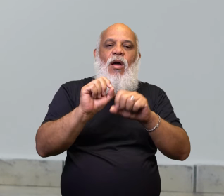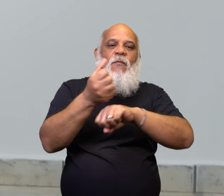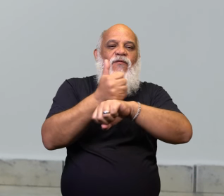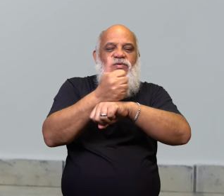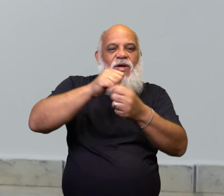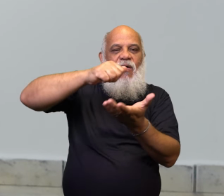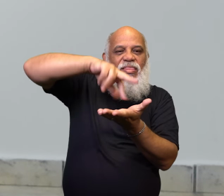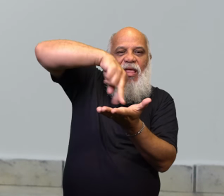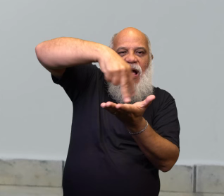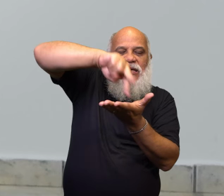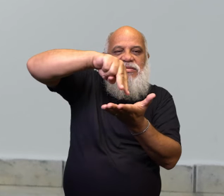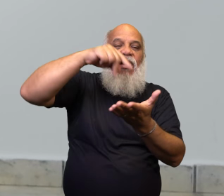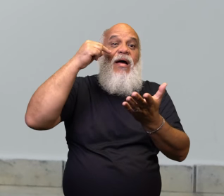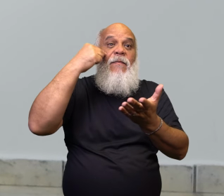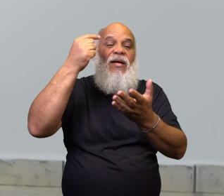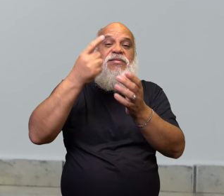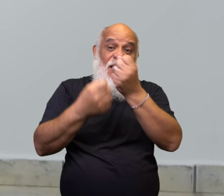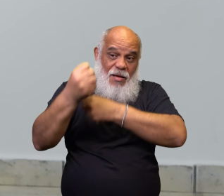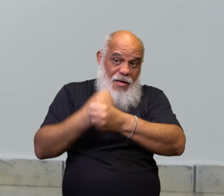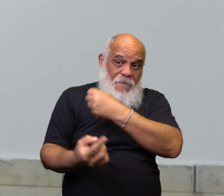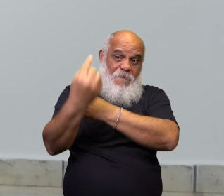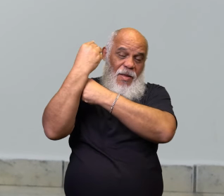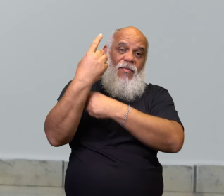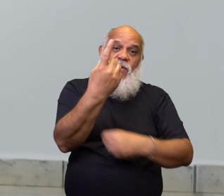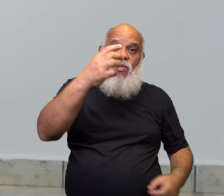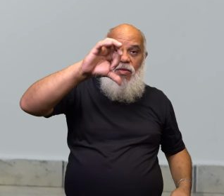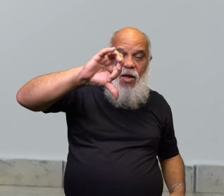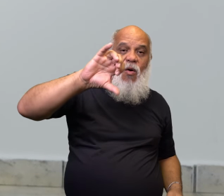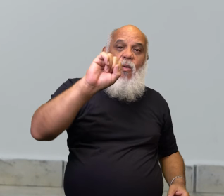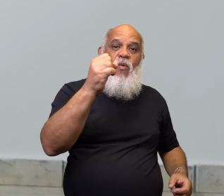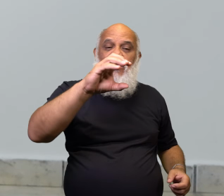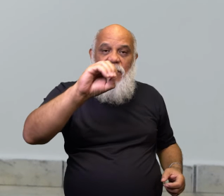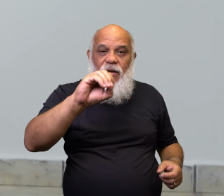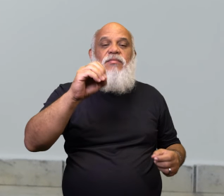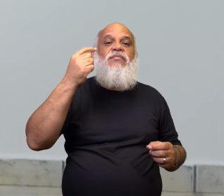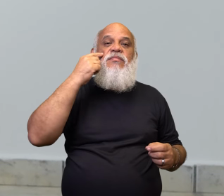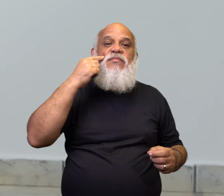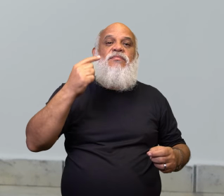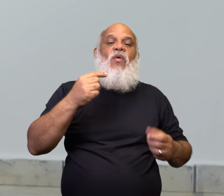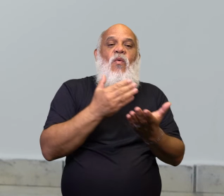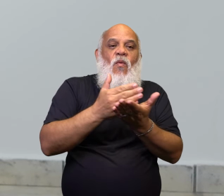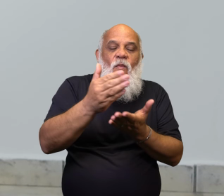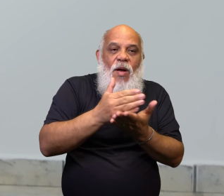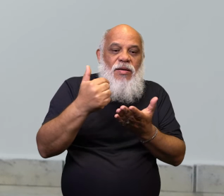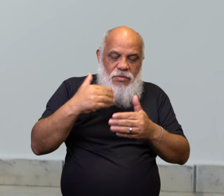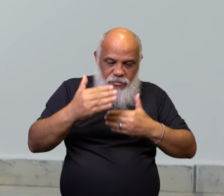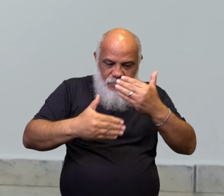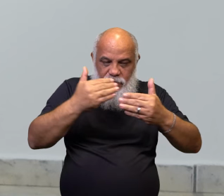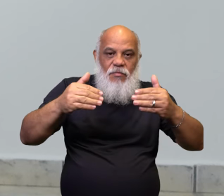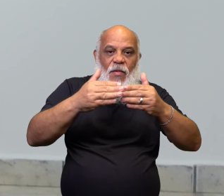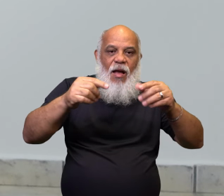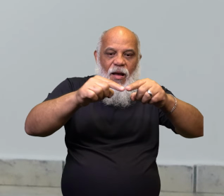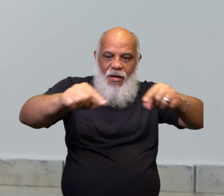isso. Ali na década de 80, que nós estamos ganhando nosso corpo para poder se ver tal. E